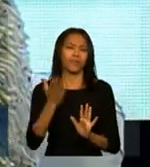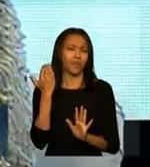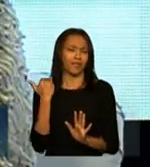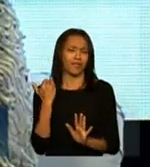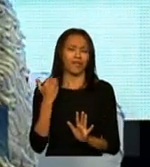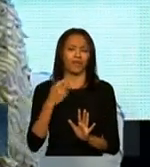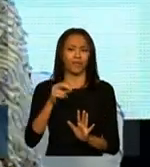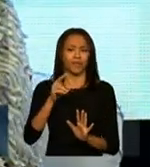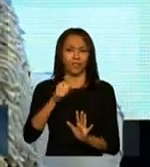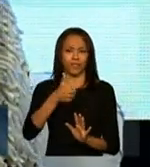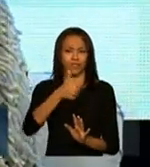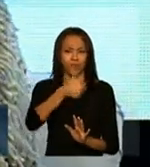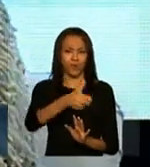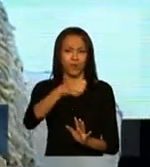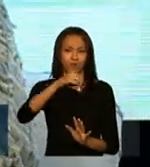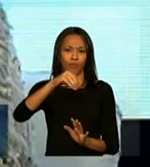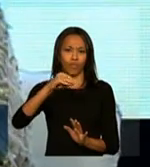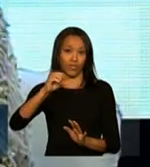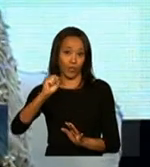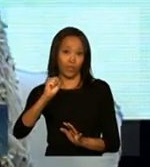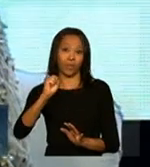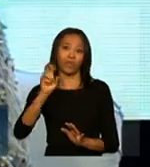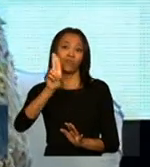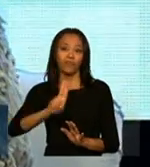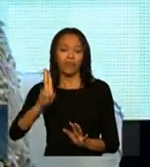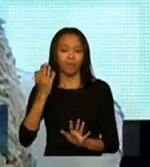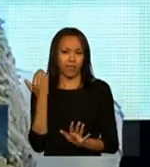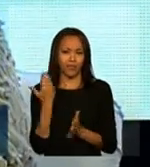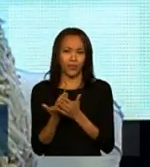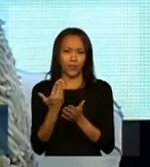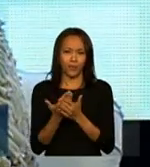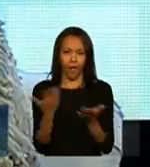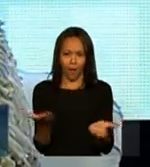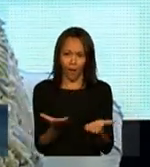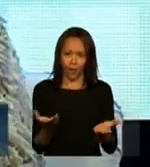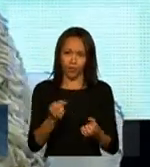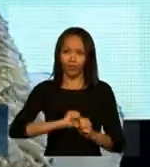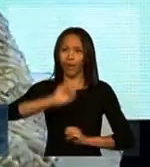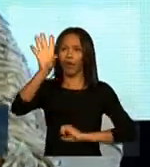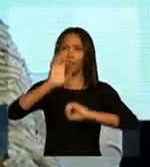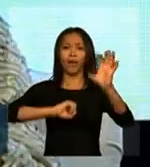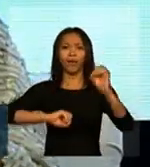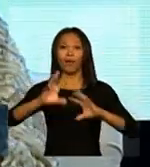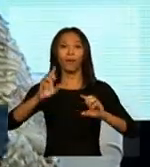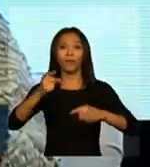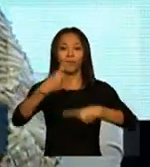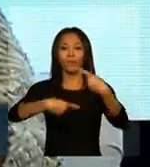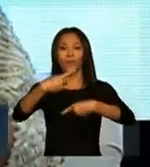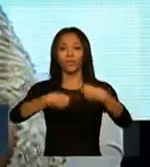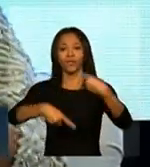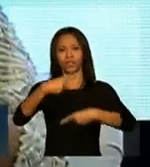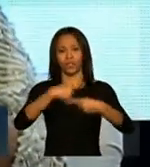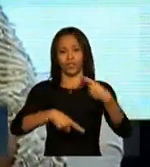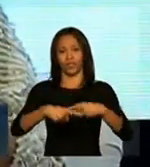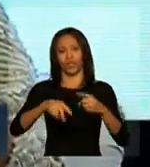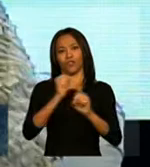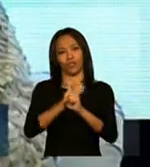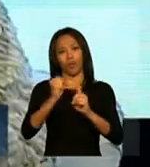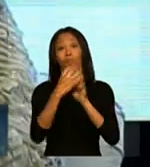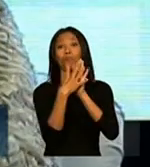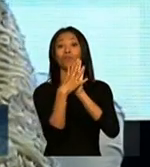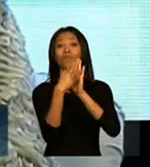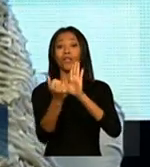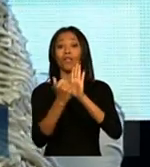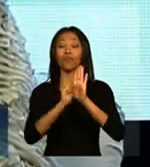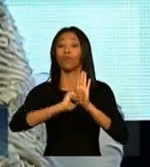de 80, que estaríamos fazendo, que é exportando políticas sociais. Para nós é uma alegria estar podendo comemorar os 10 anos do Bolsa